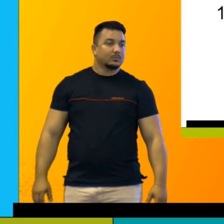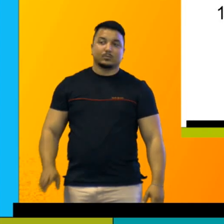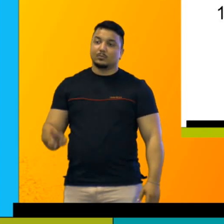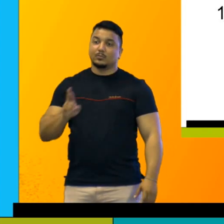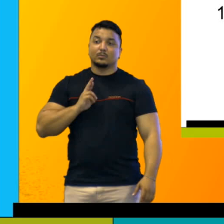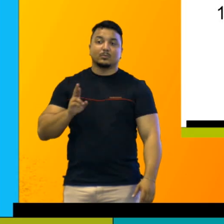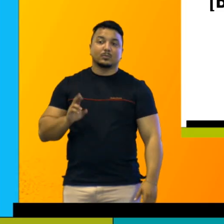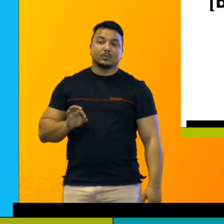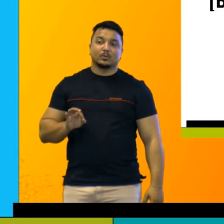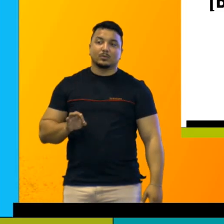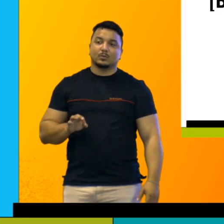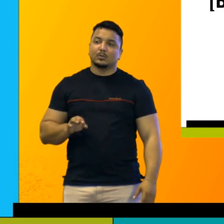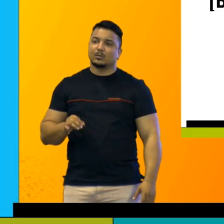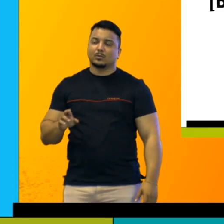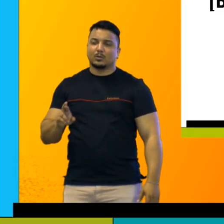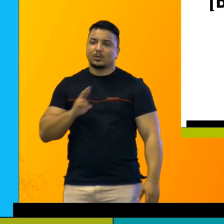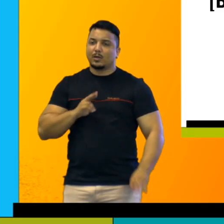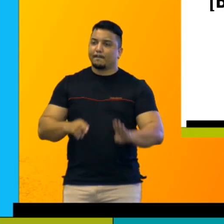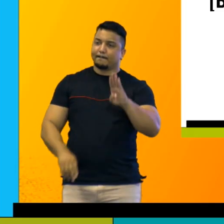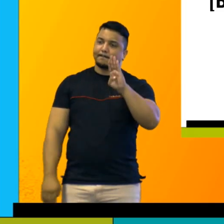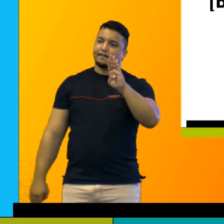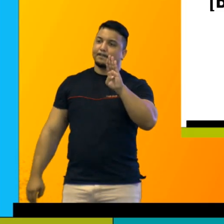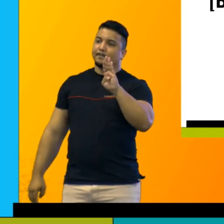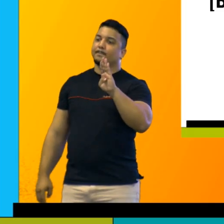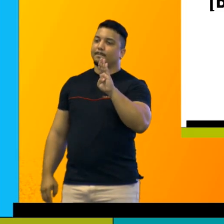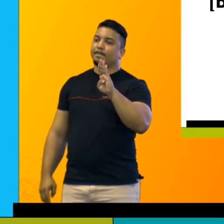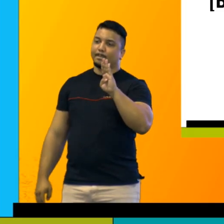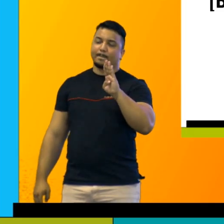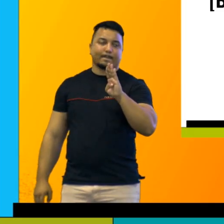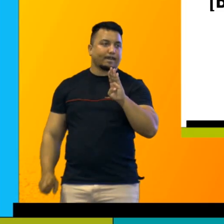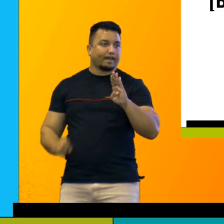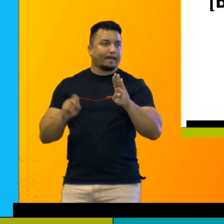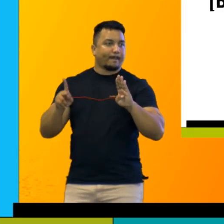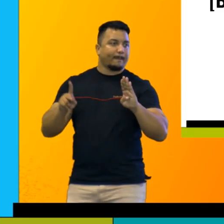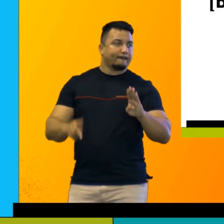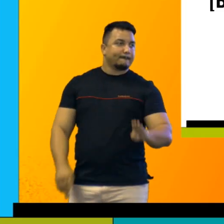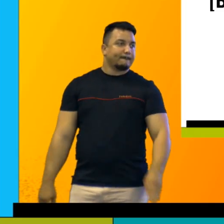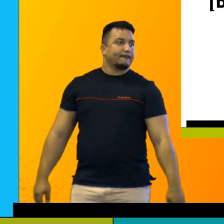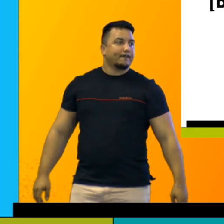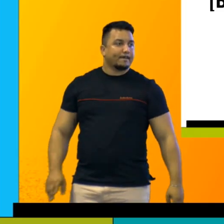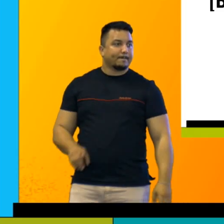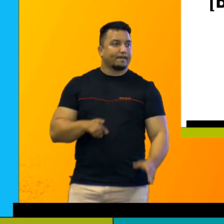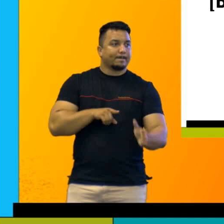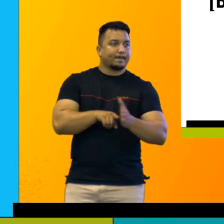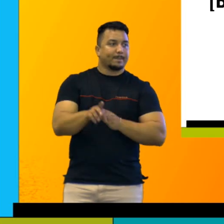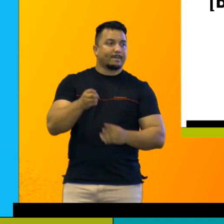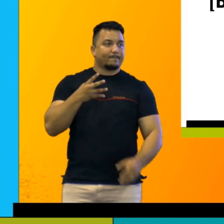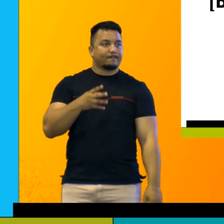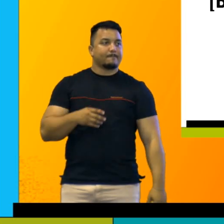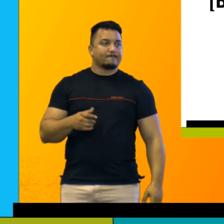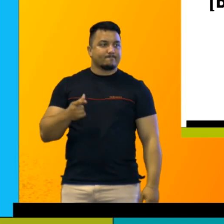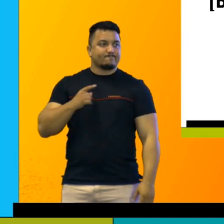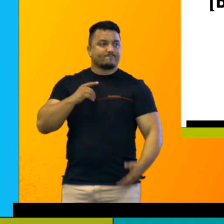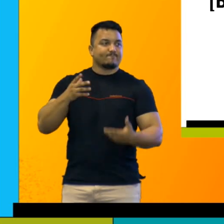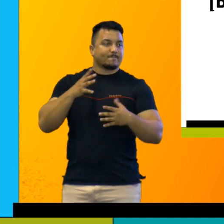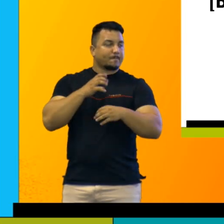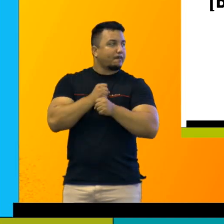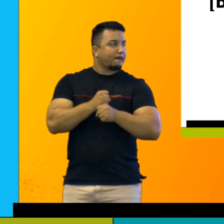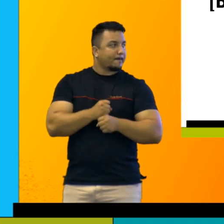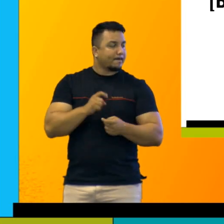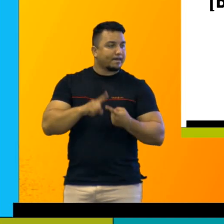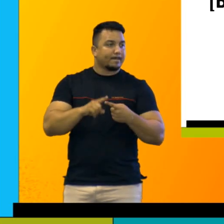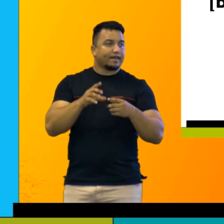letra B de bola. Fechou? Questão muito boa, ó. Falou de média,